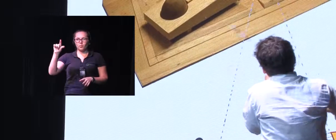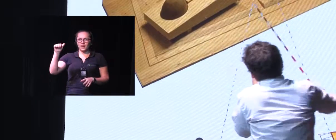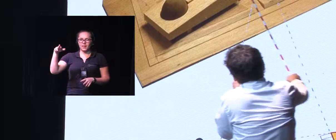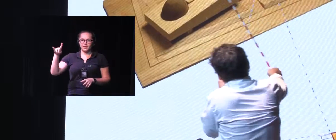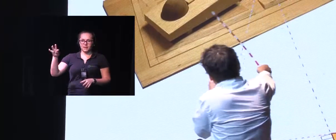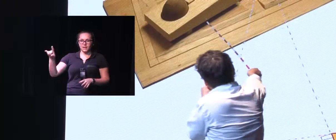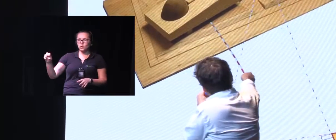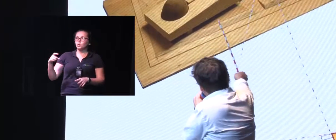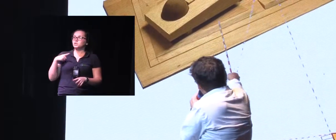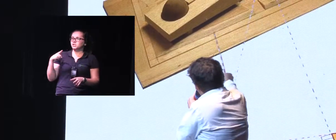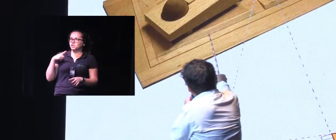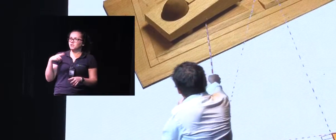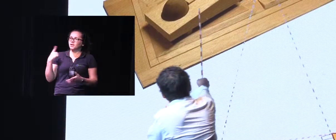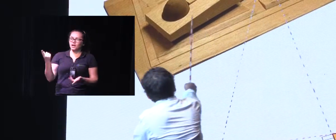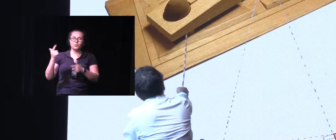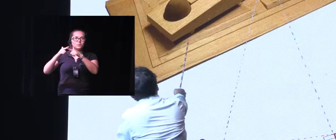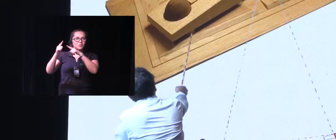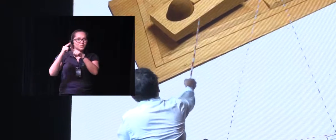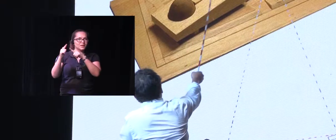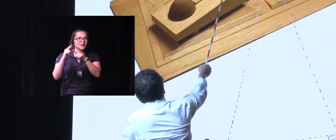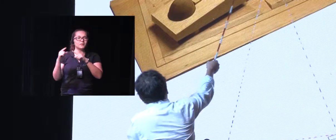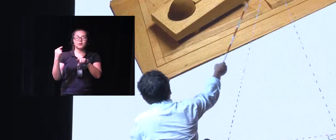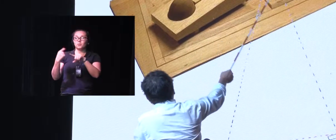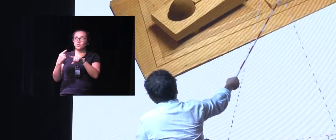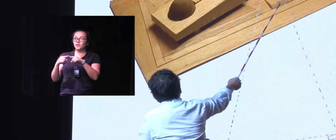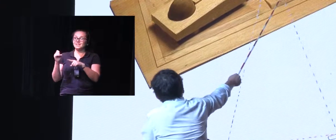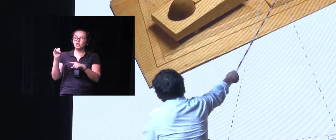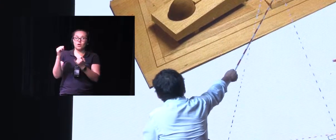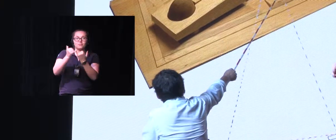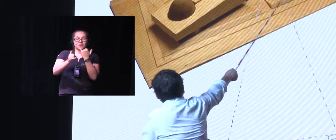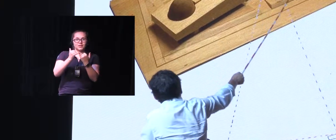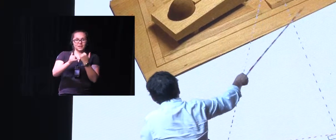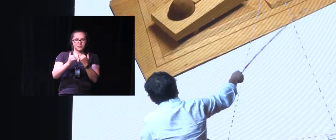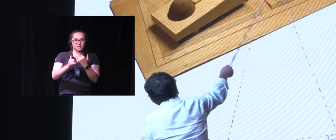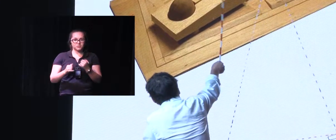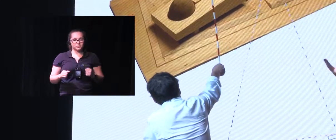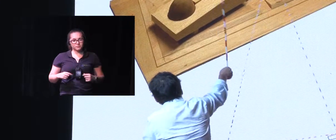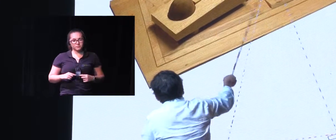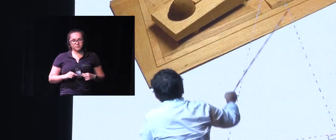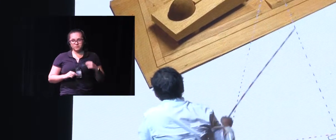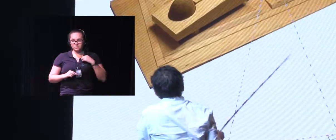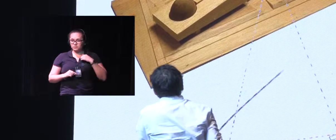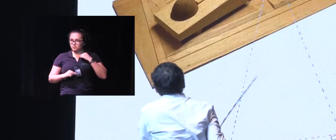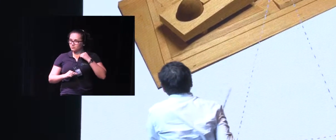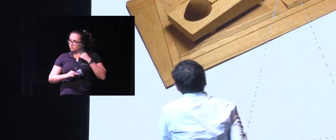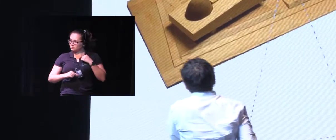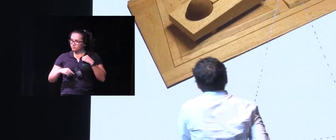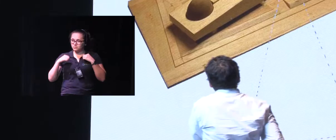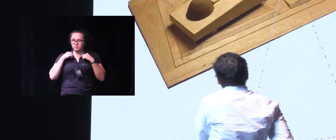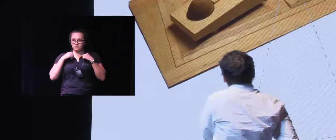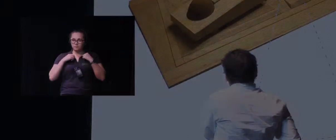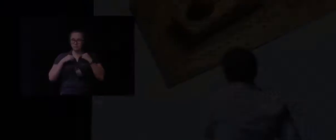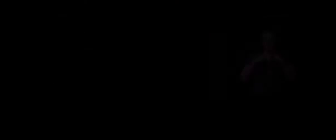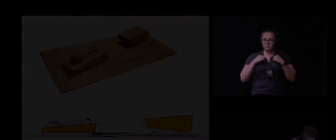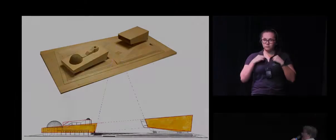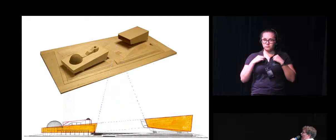Então vejam, esse aqui é o planetário que existia, havia um problema porque o lote só ia até a metade, e quando eu